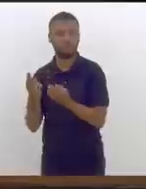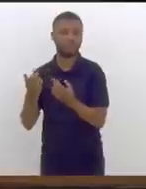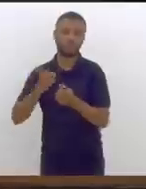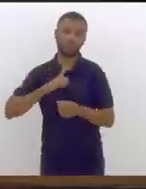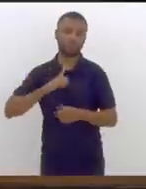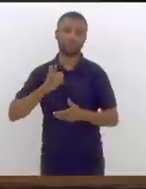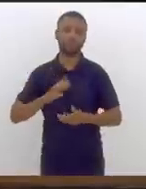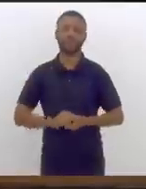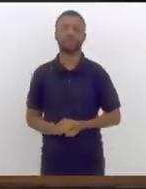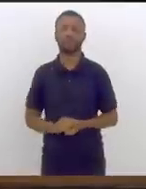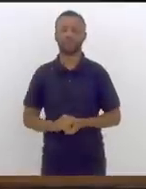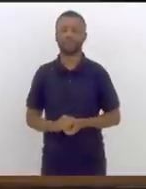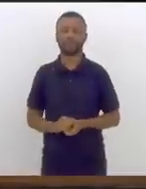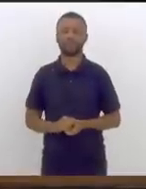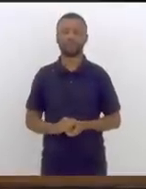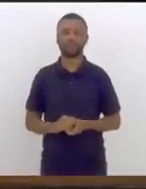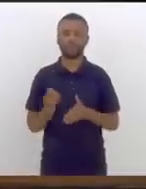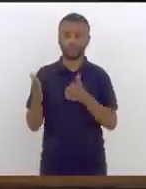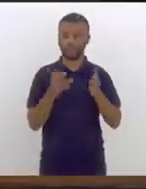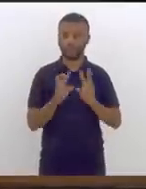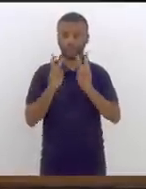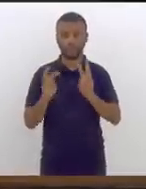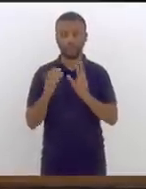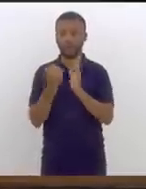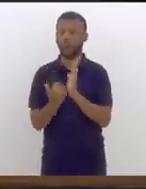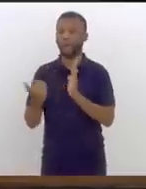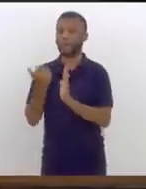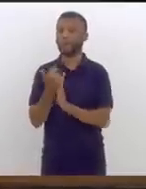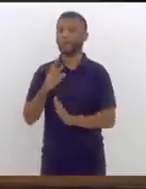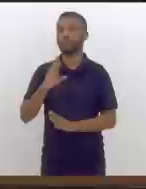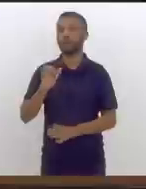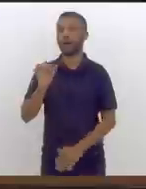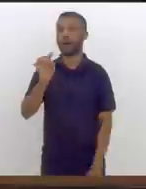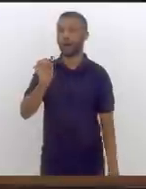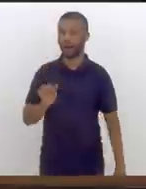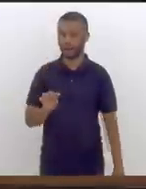Então vamos passar aqui para o aumento do raio pode ser